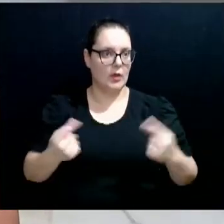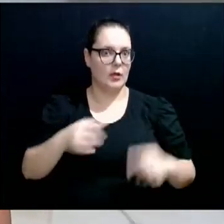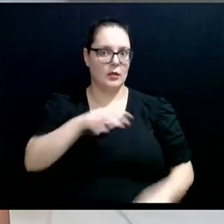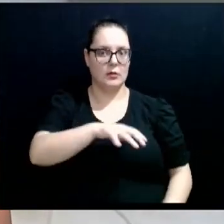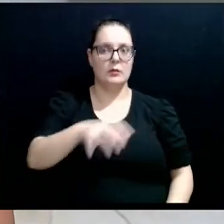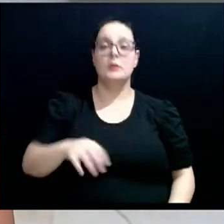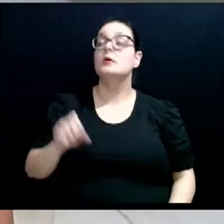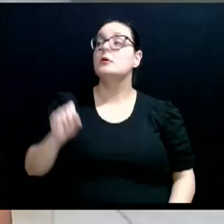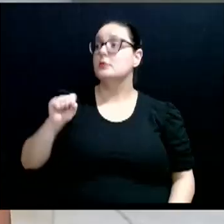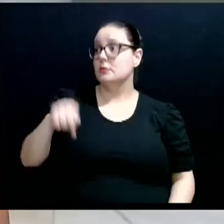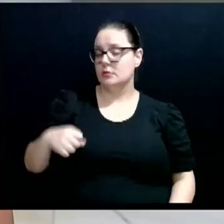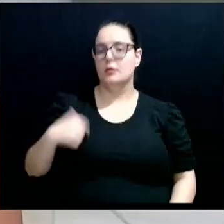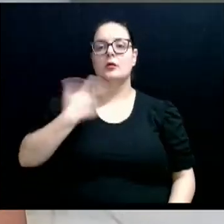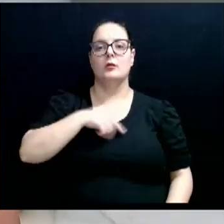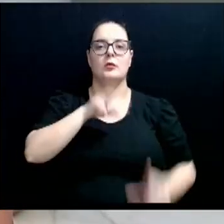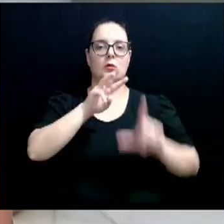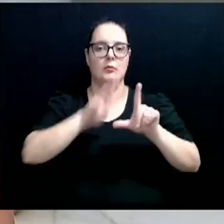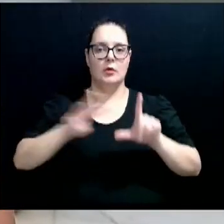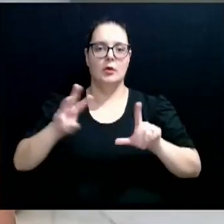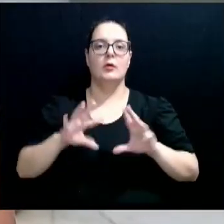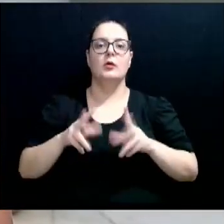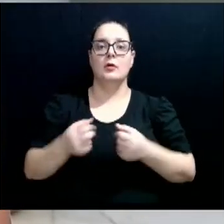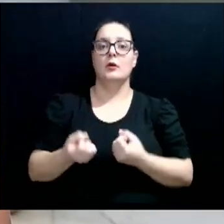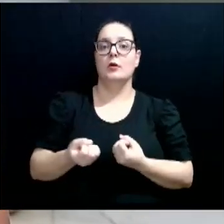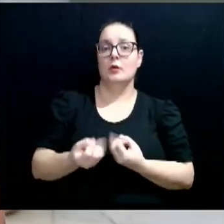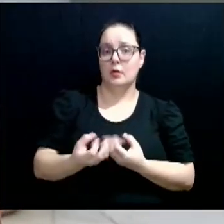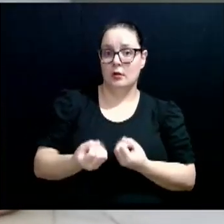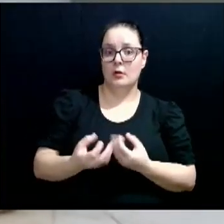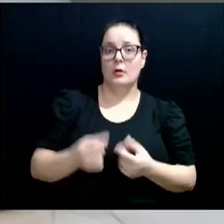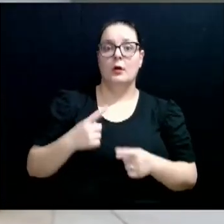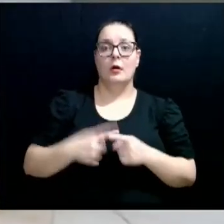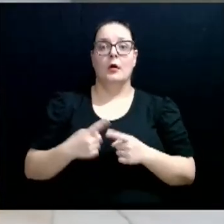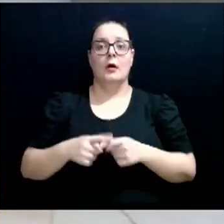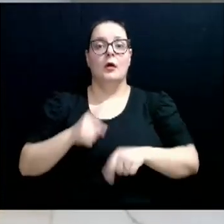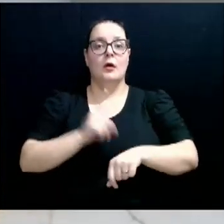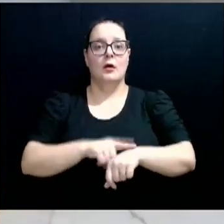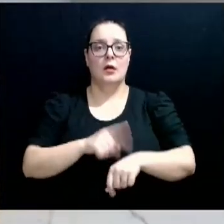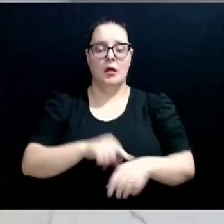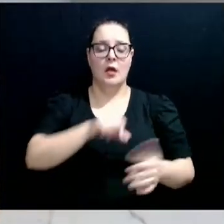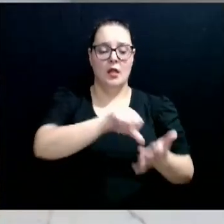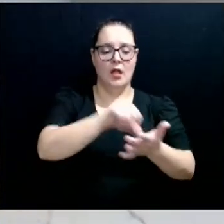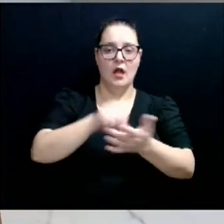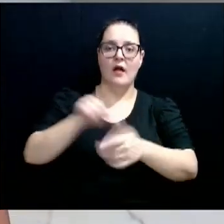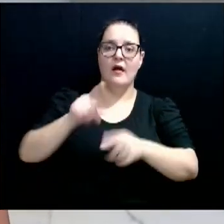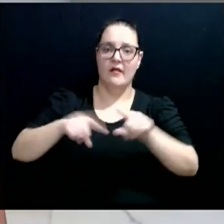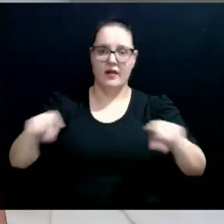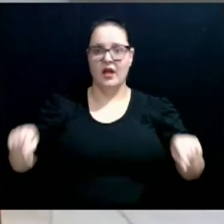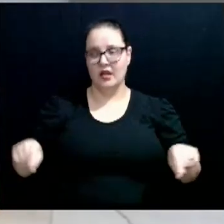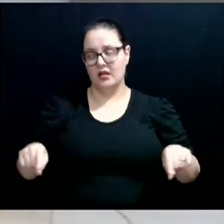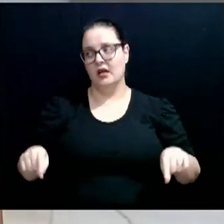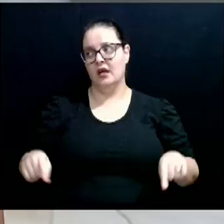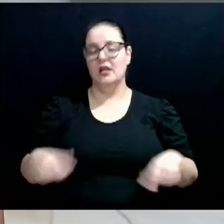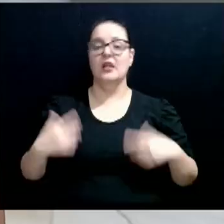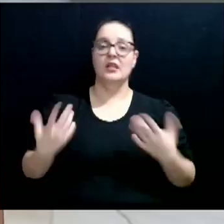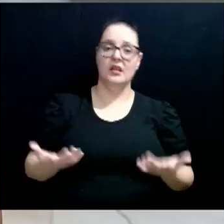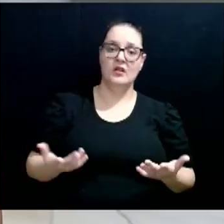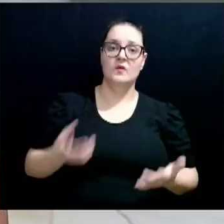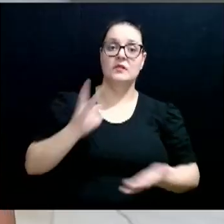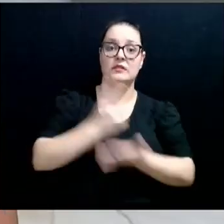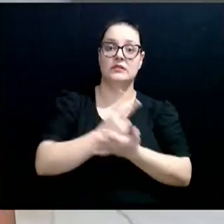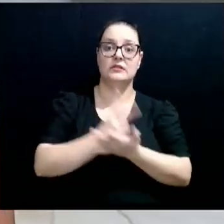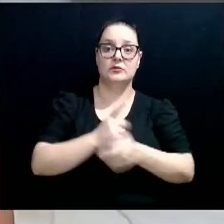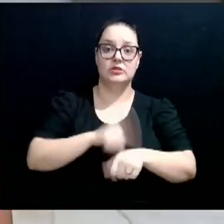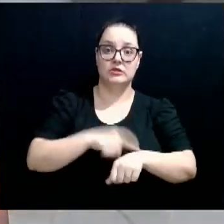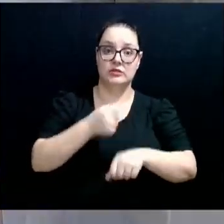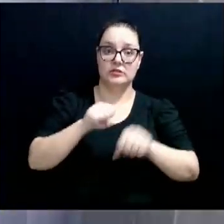nosso site tem todas essas informações, porque os horários de funcionamento das unidades eles são diversificados, né? Então é sempre a partir das 8 horas da manhã,